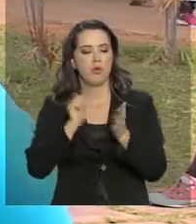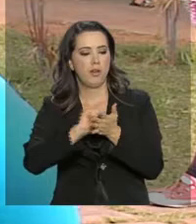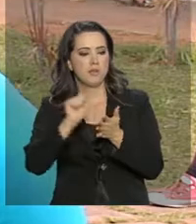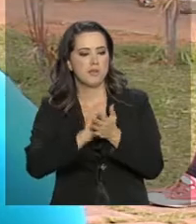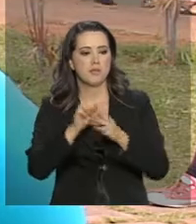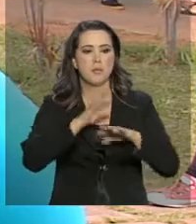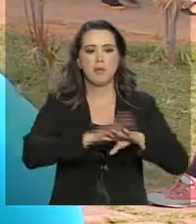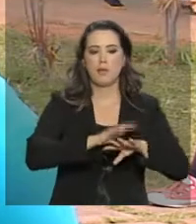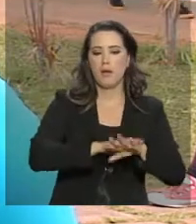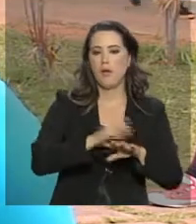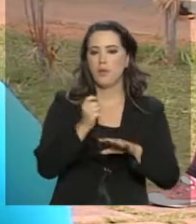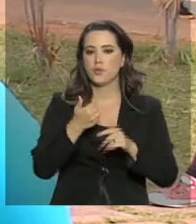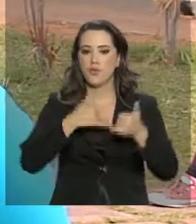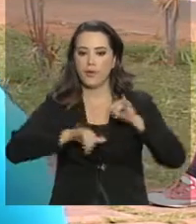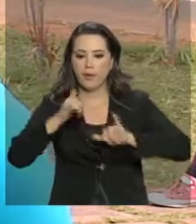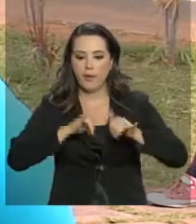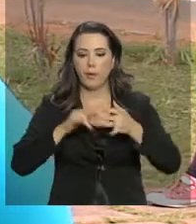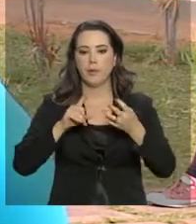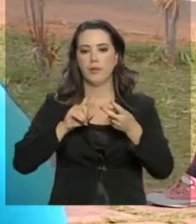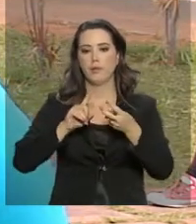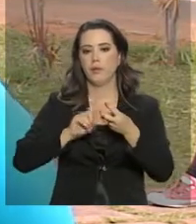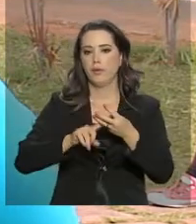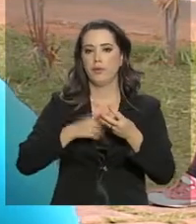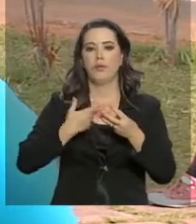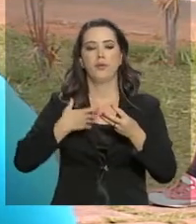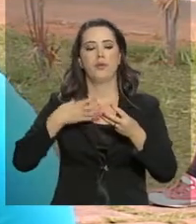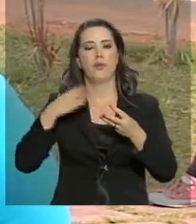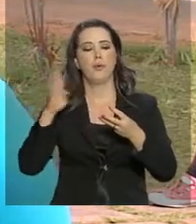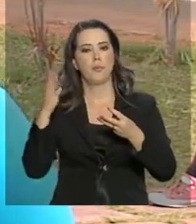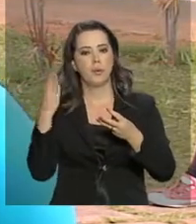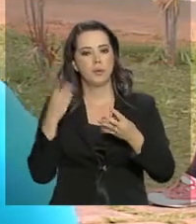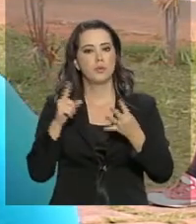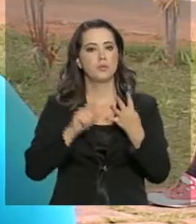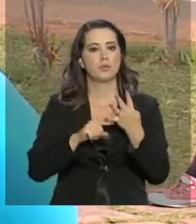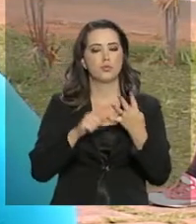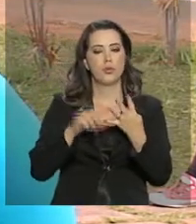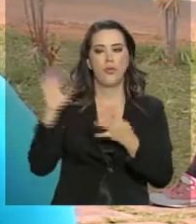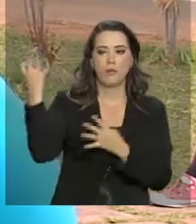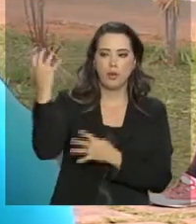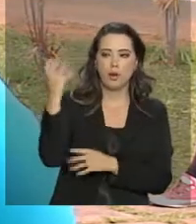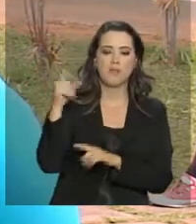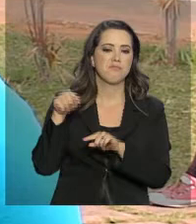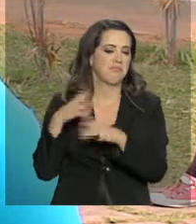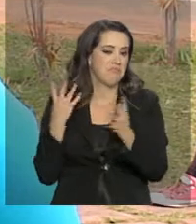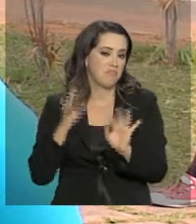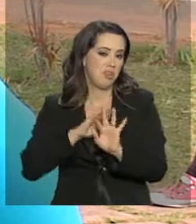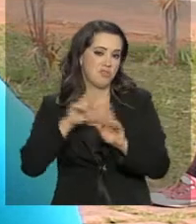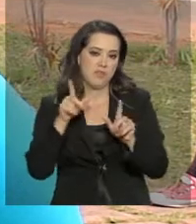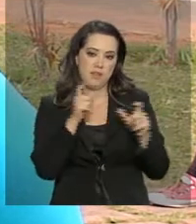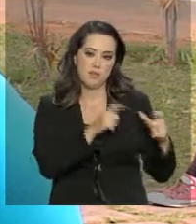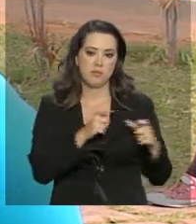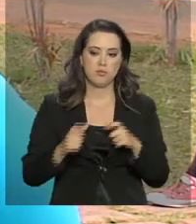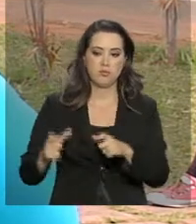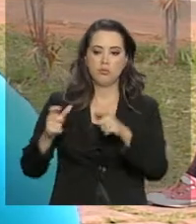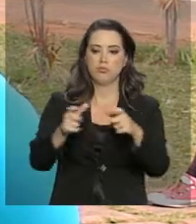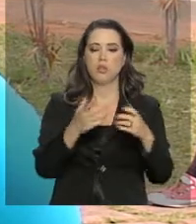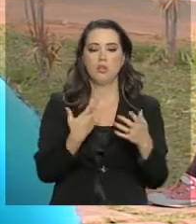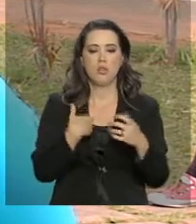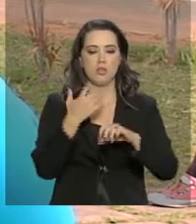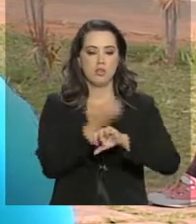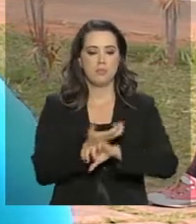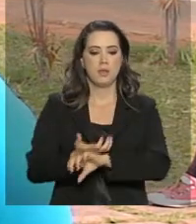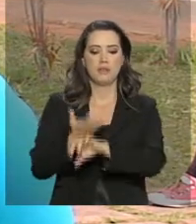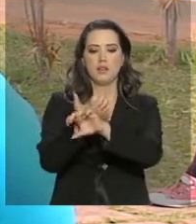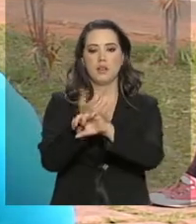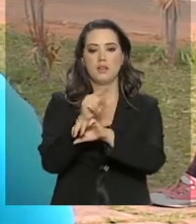básica ou aprofundamento em química biologia ou agrofloresta por exemplo são algumas das nossas atividades então o aluno tem que montar